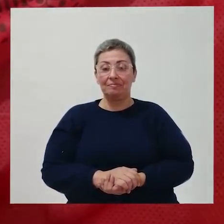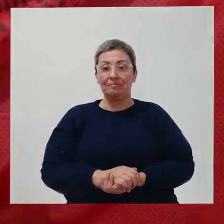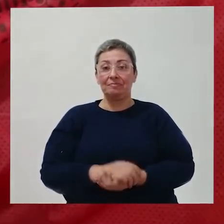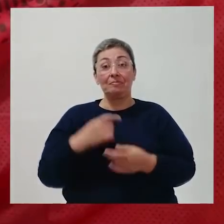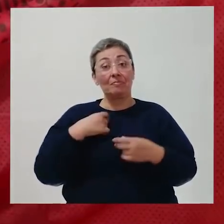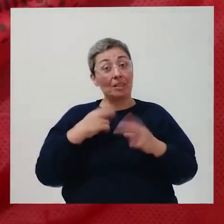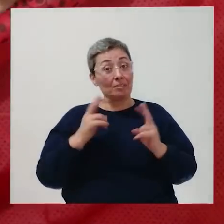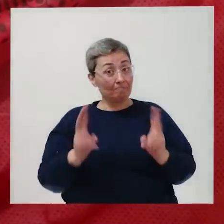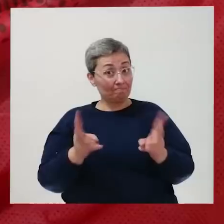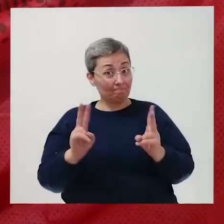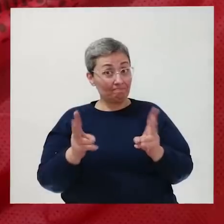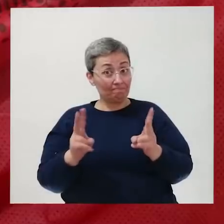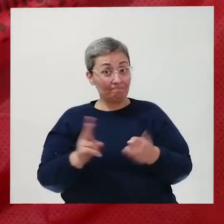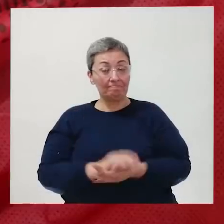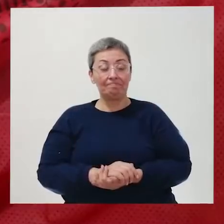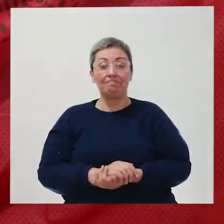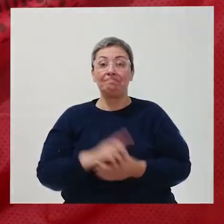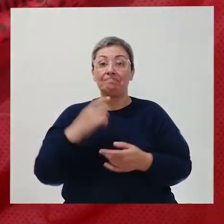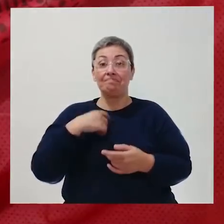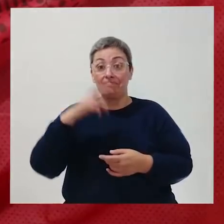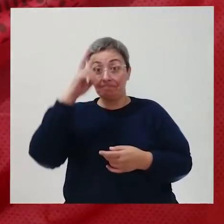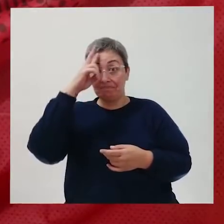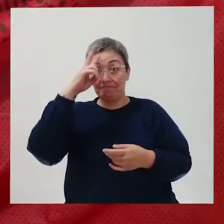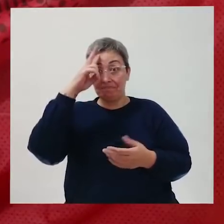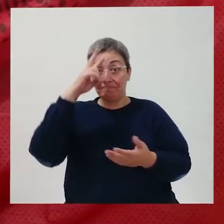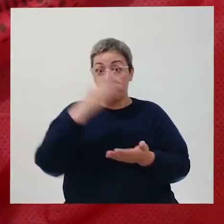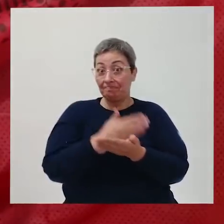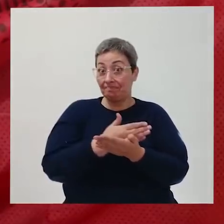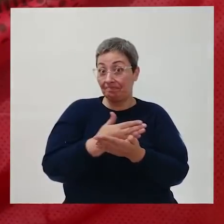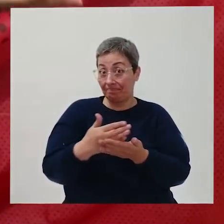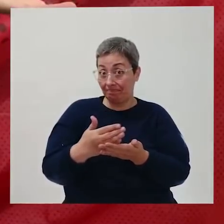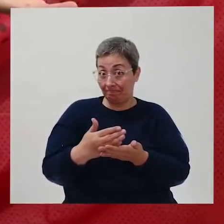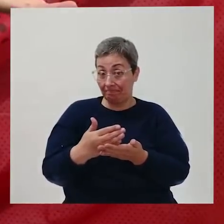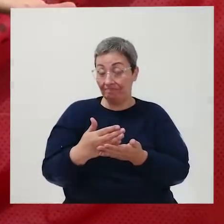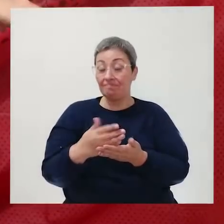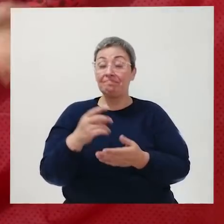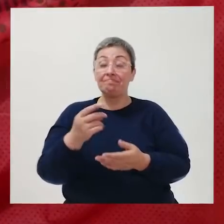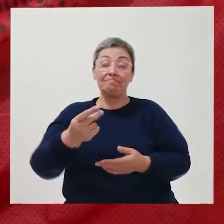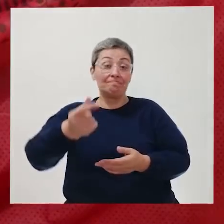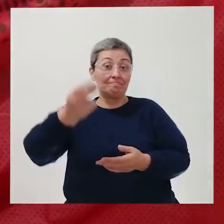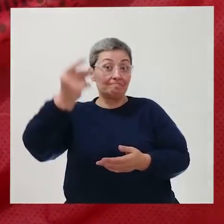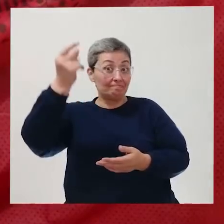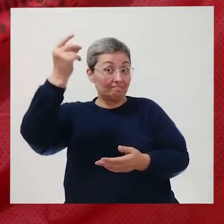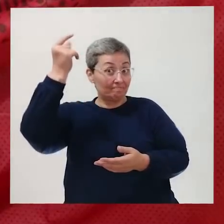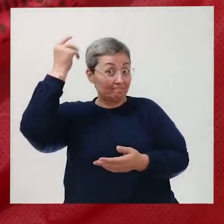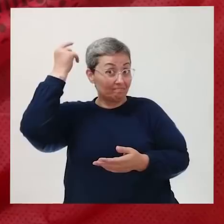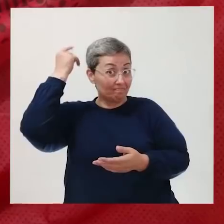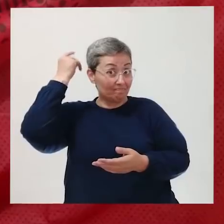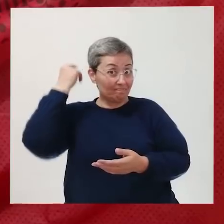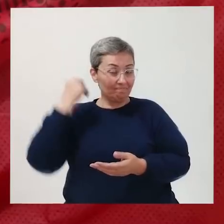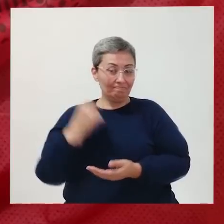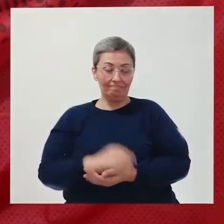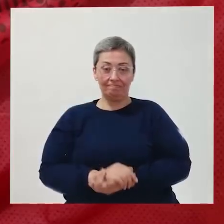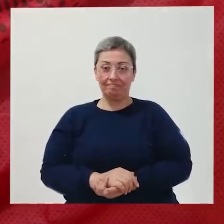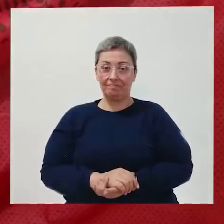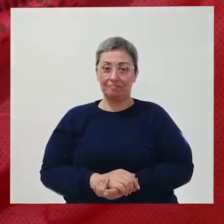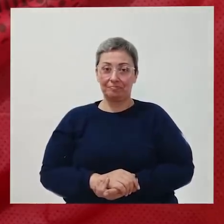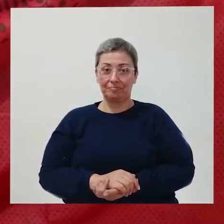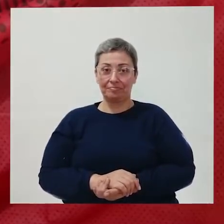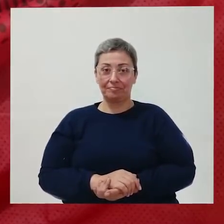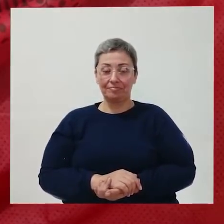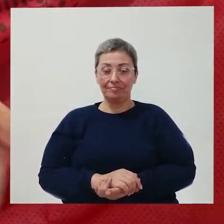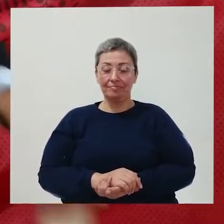Como sempre, a história começa. Era uma vez